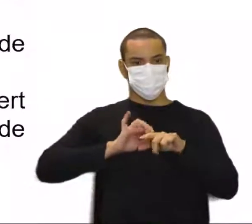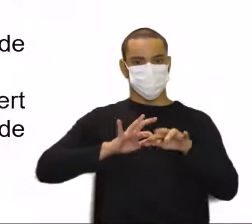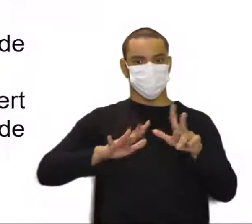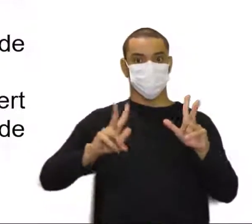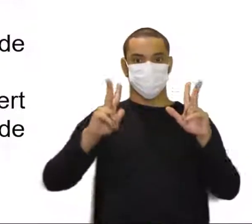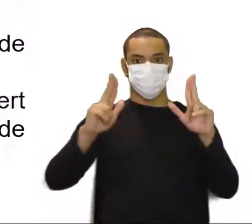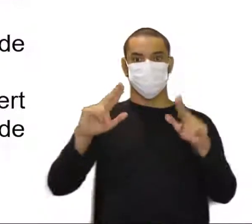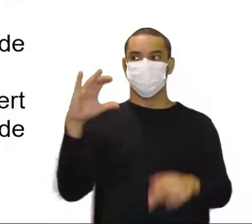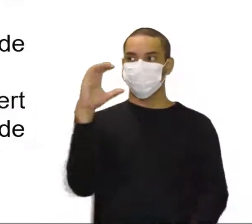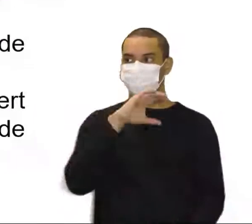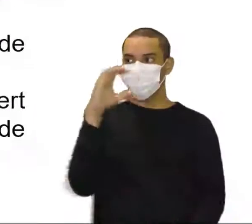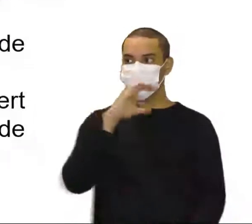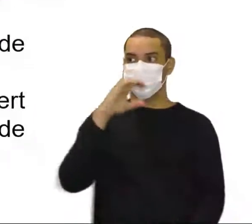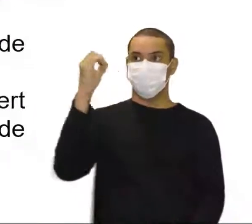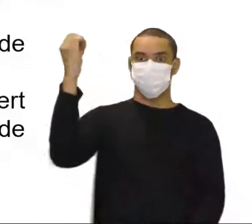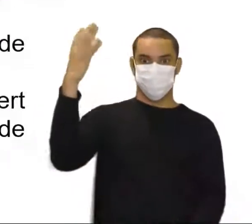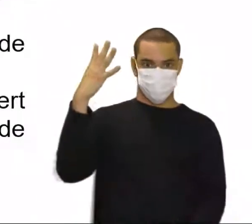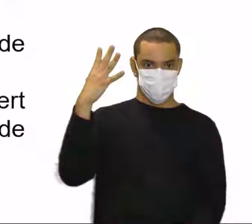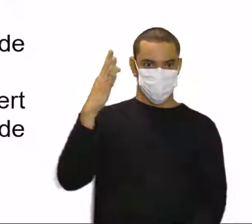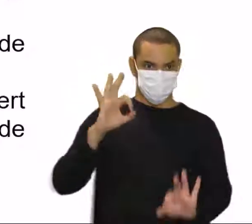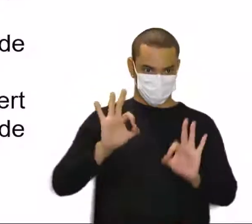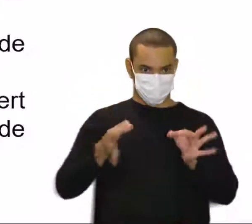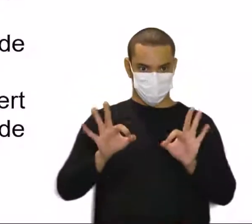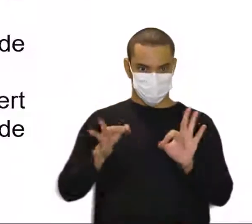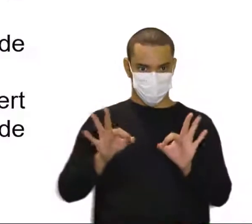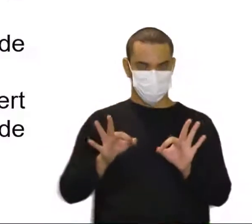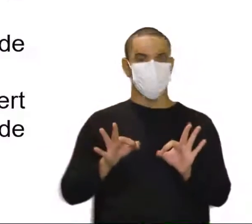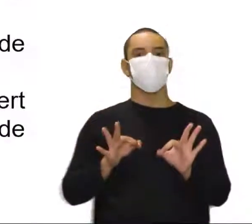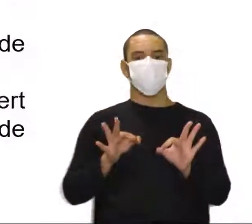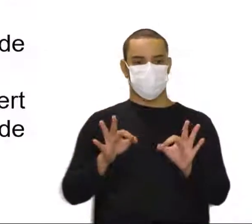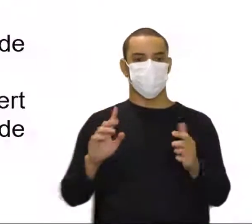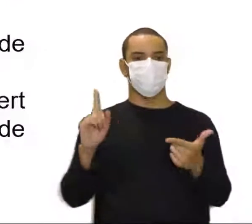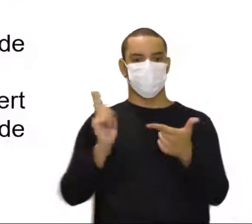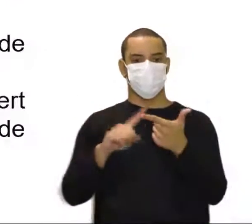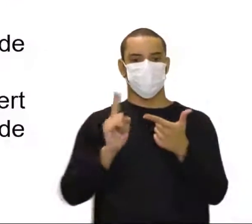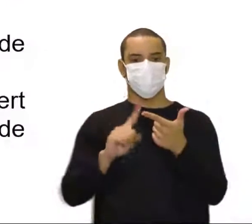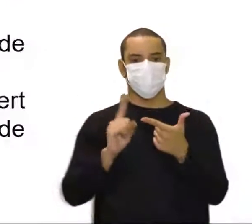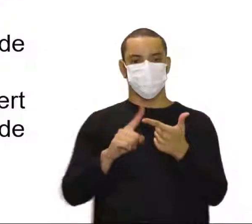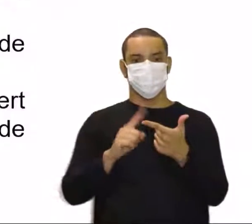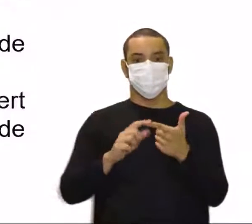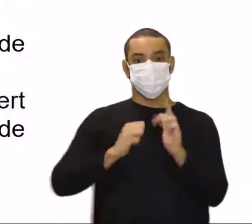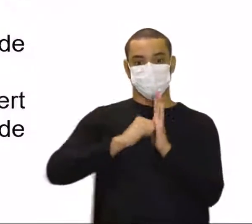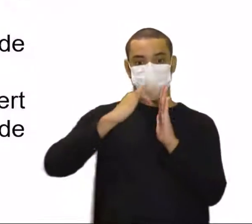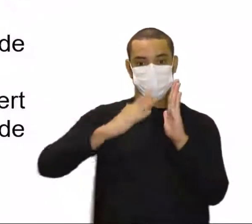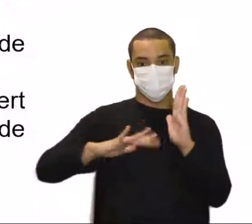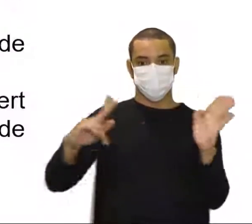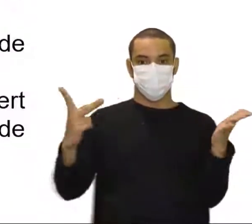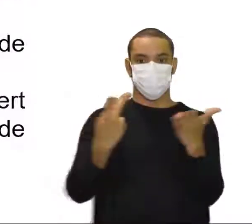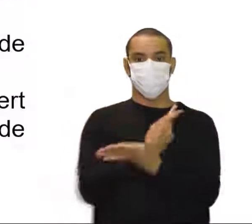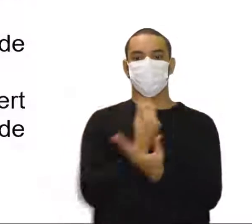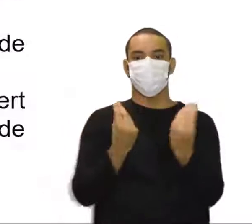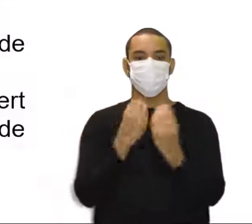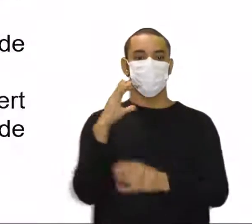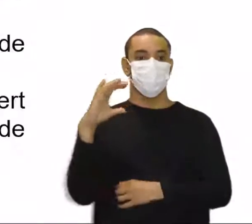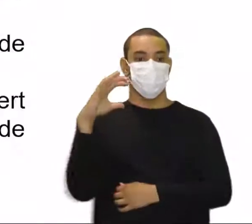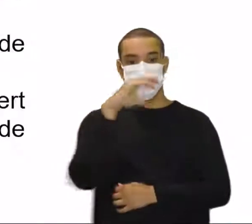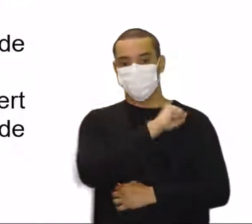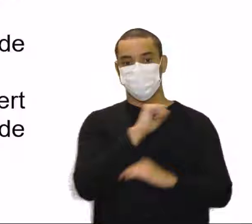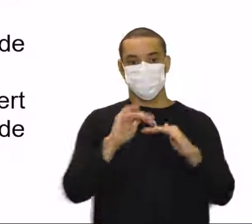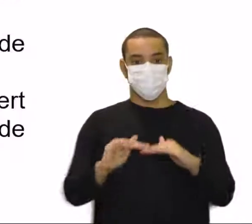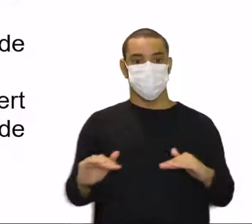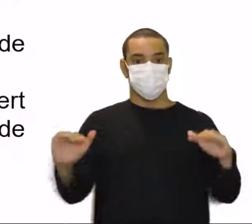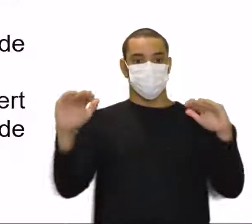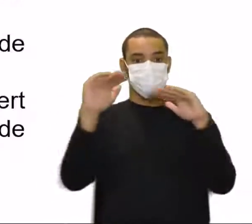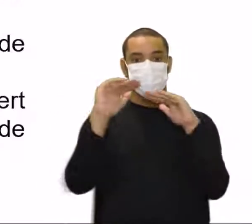a mesma velocidade da luz. É um primeiro aqui. 2. Estas ondas se propagam com velocidade superior à